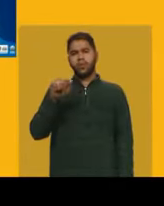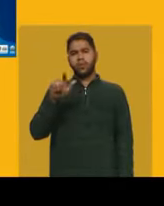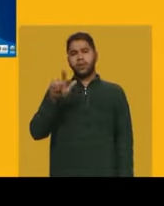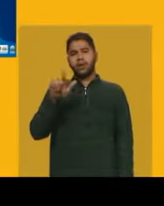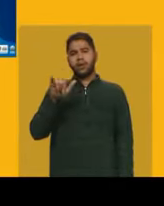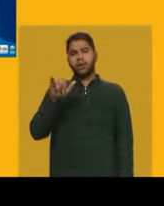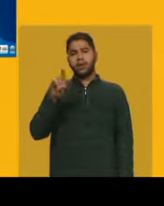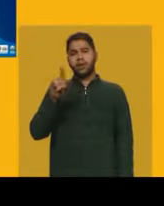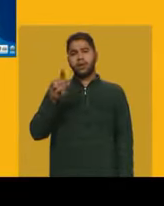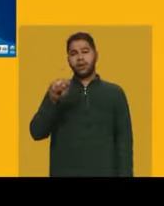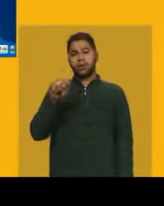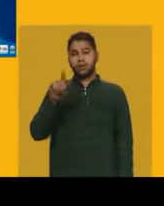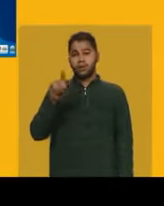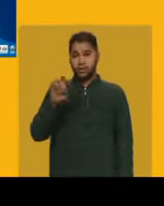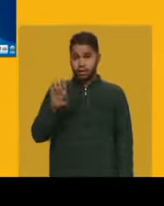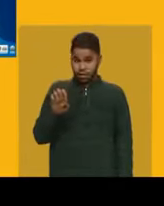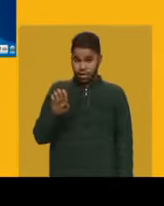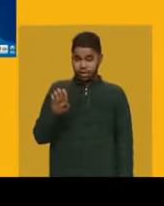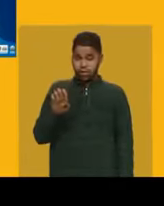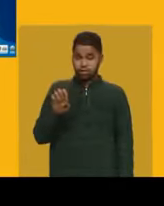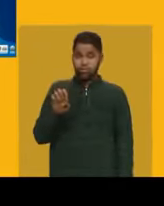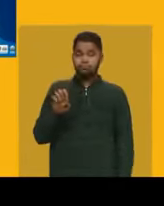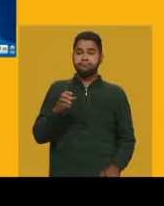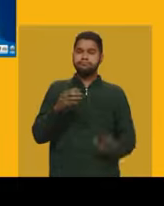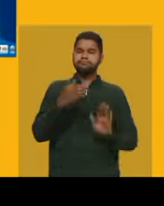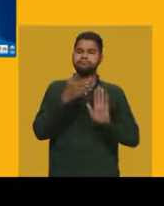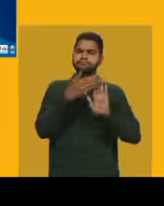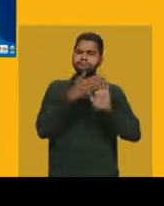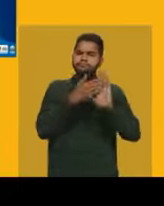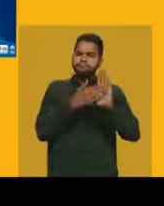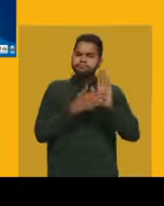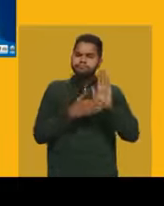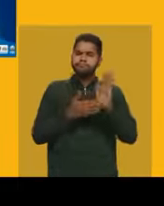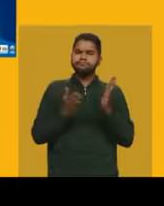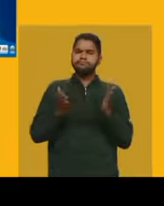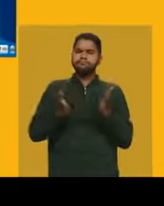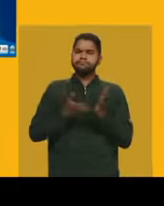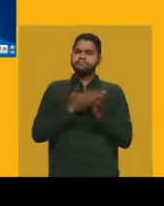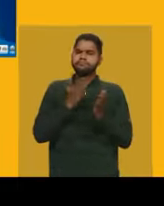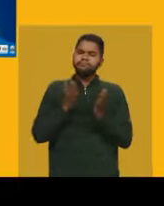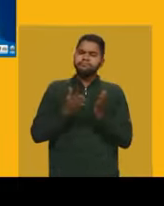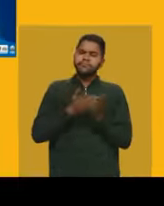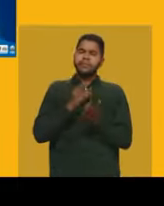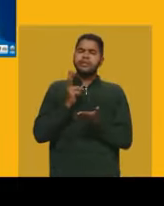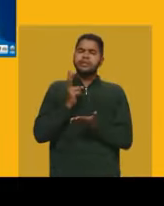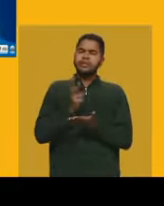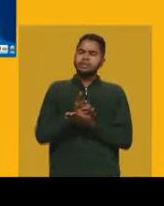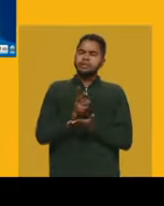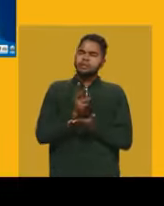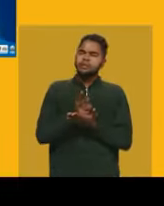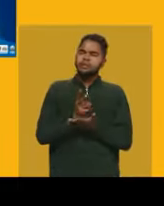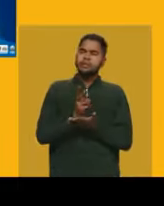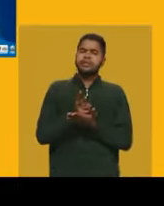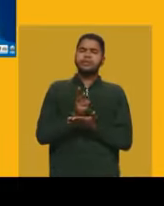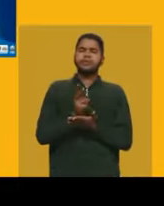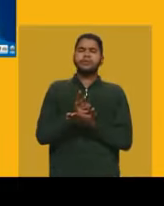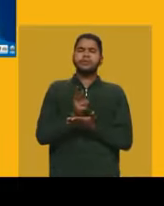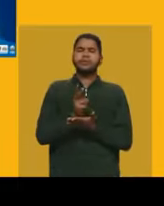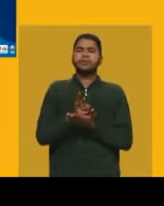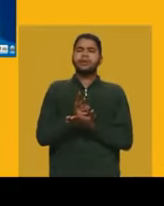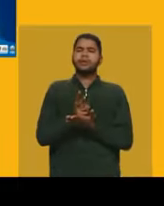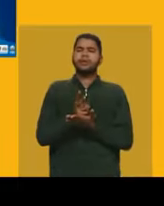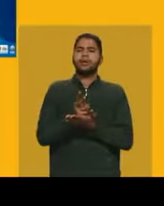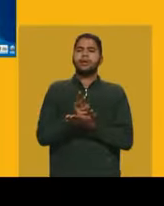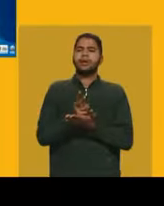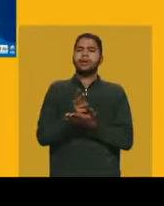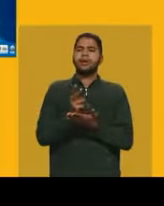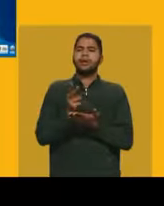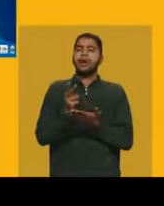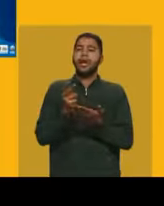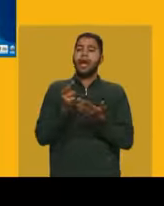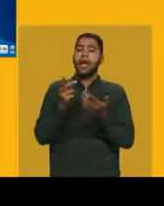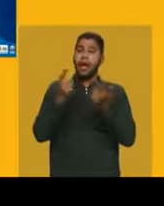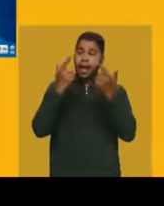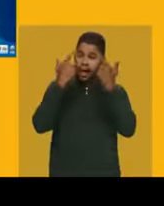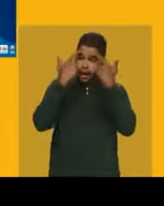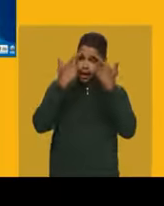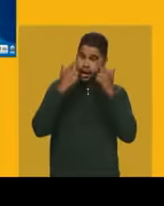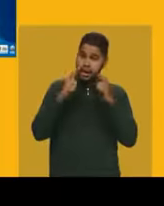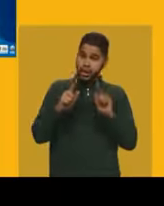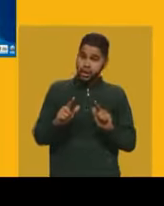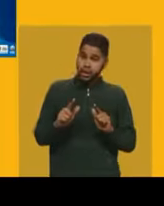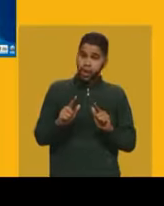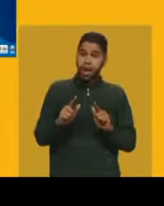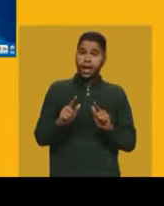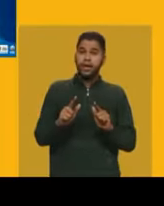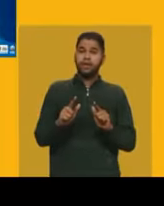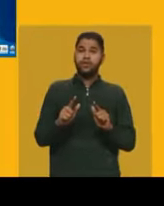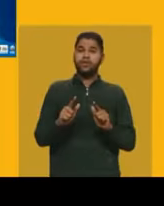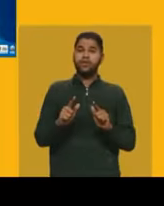Multimodalidade. Então, numa capa de revista, sempre vamos ter a linguagem verbal e